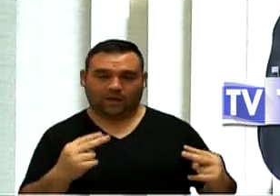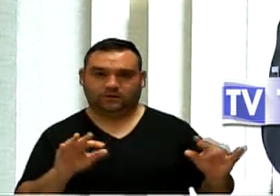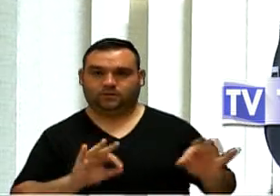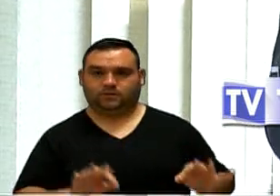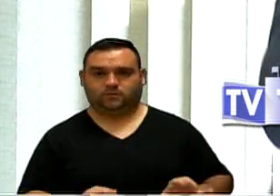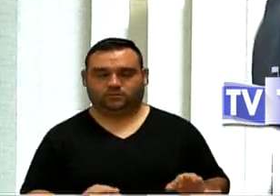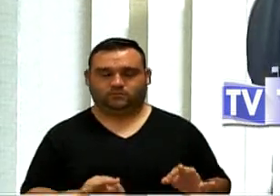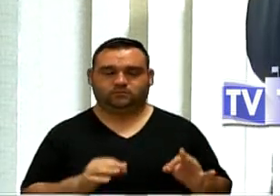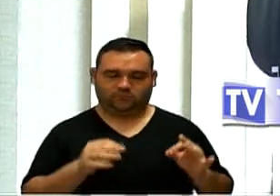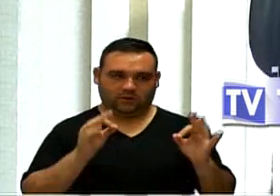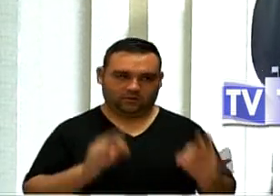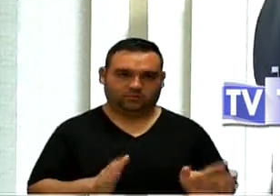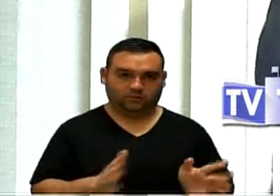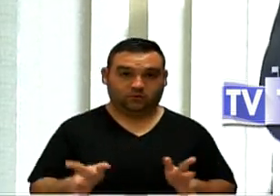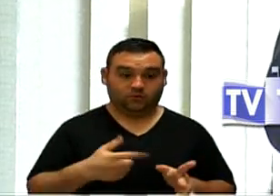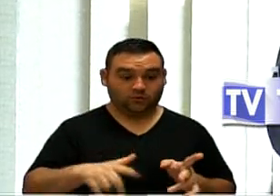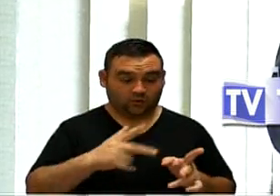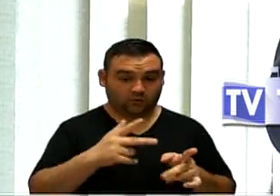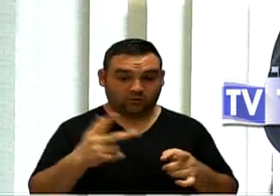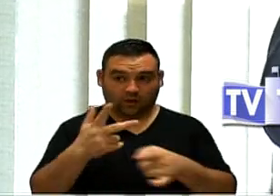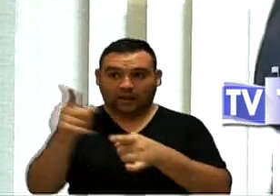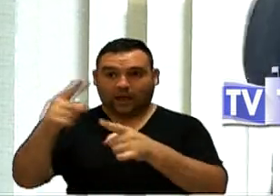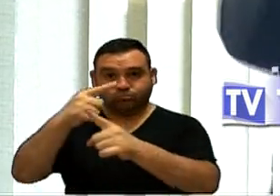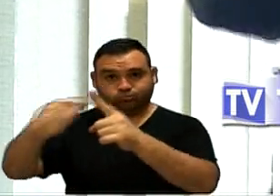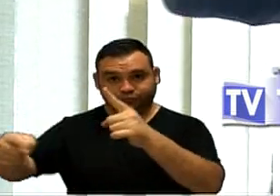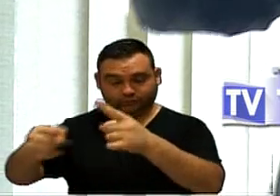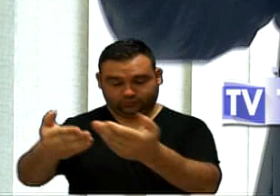presidente. A gente derruba o veto,